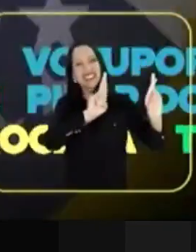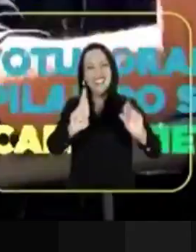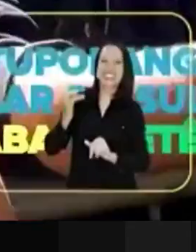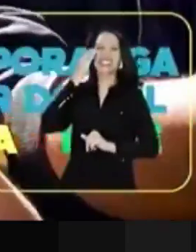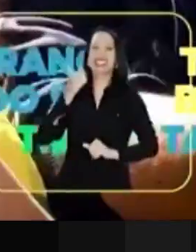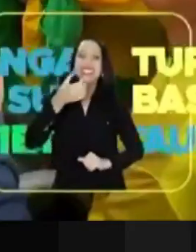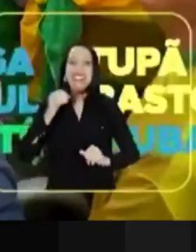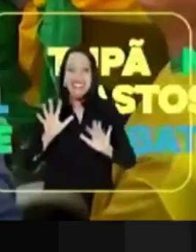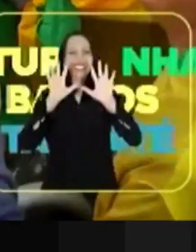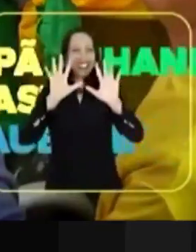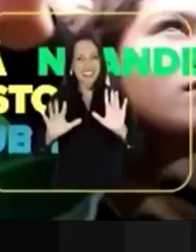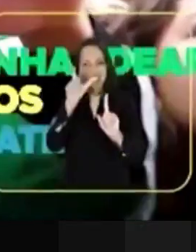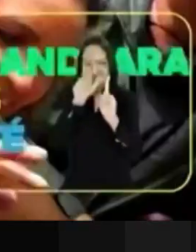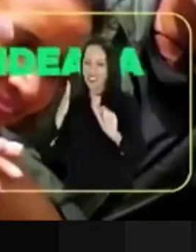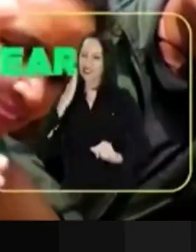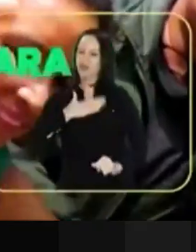espera.